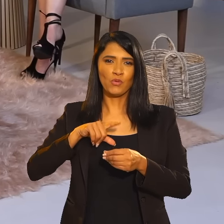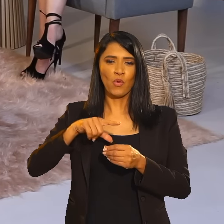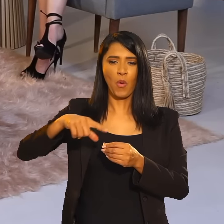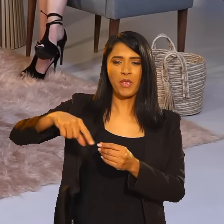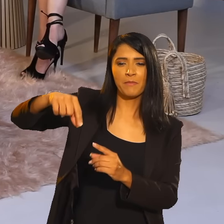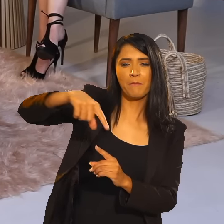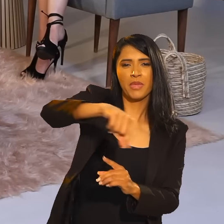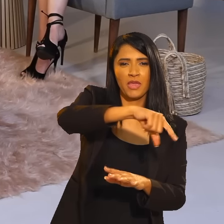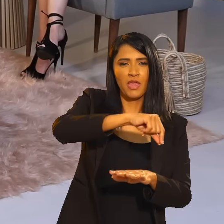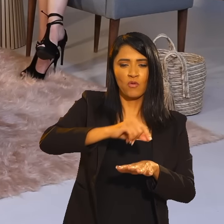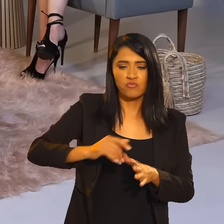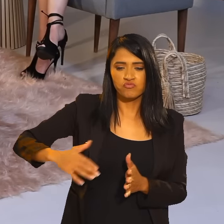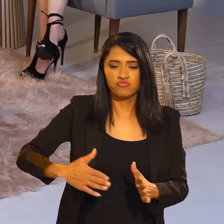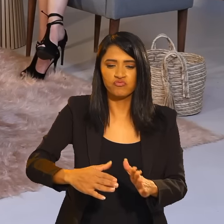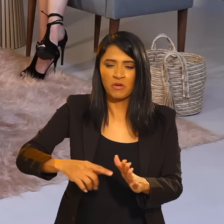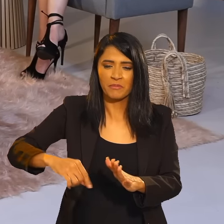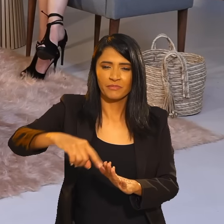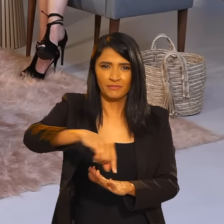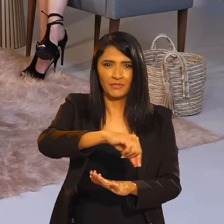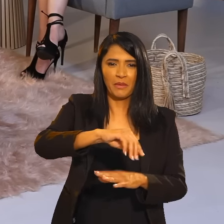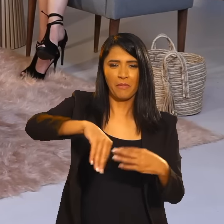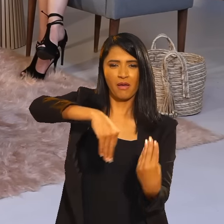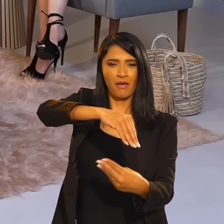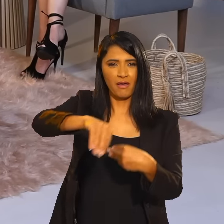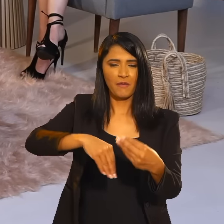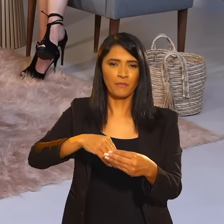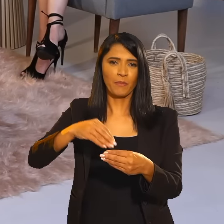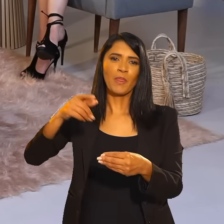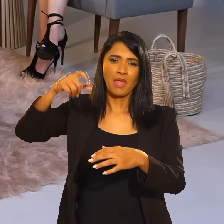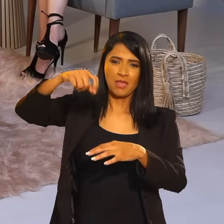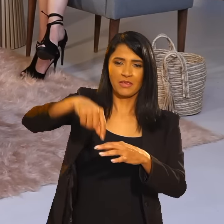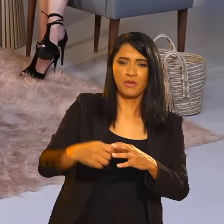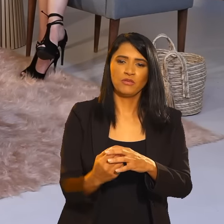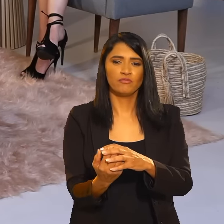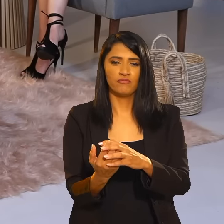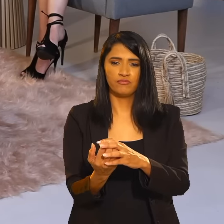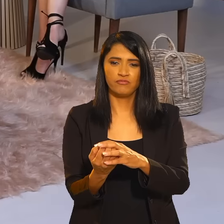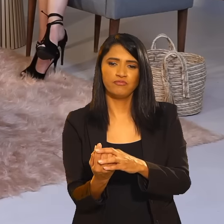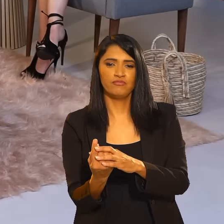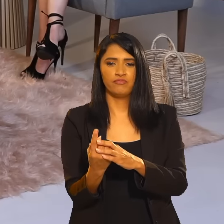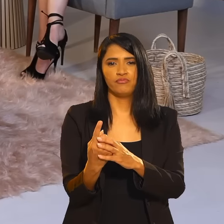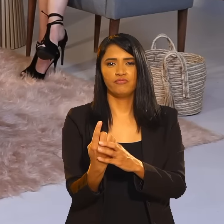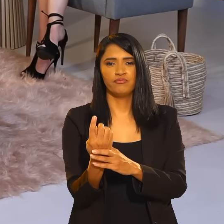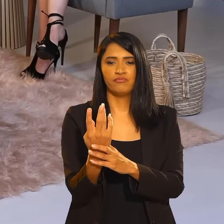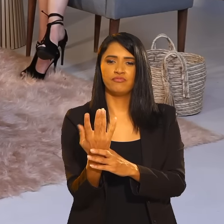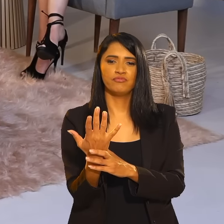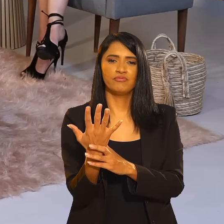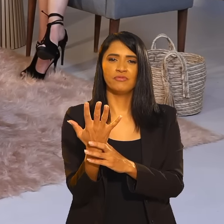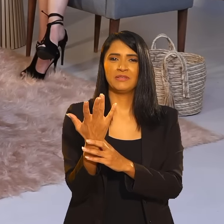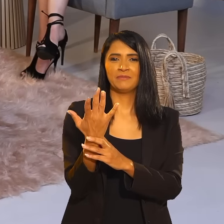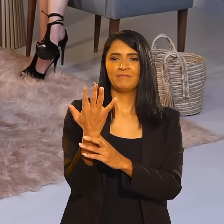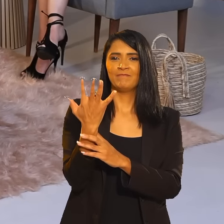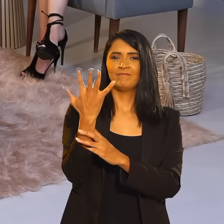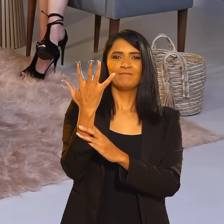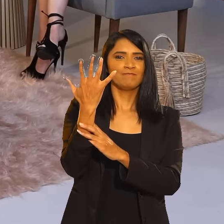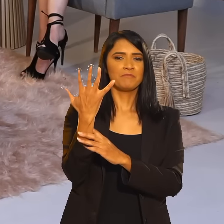dos espinhosos, né? Da terra espinhosa, que a semente até crescia, germinava e crescia, mas